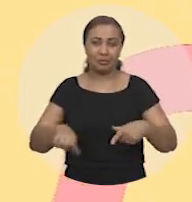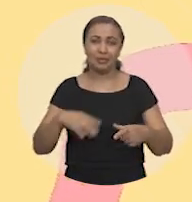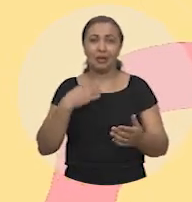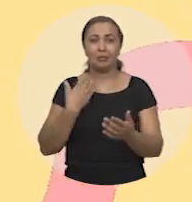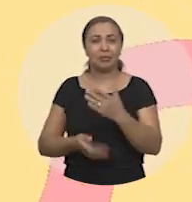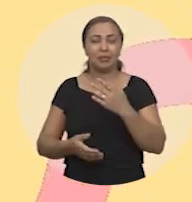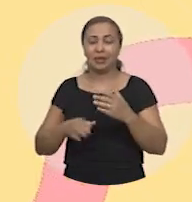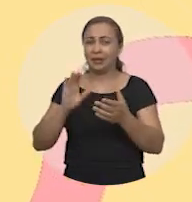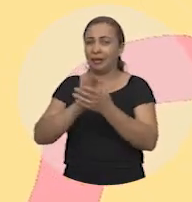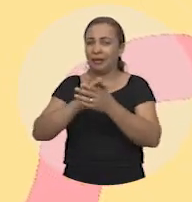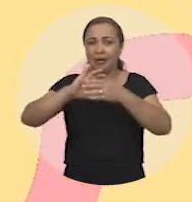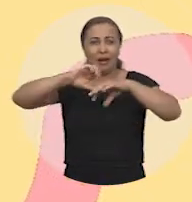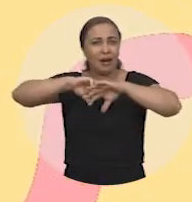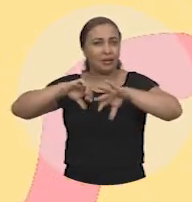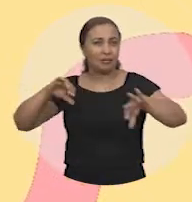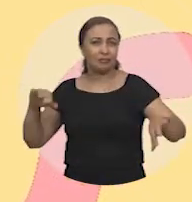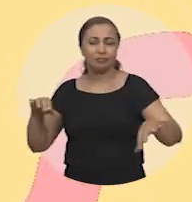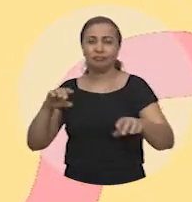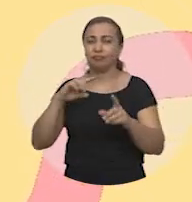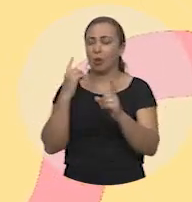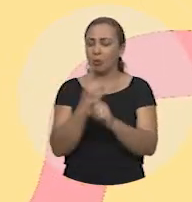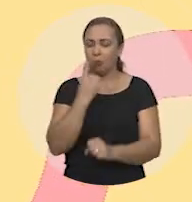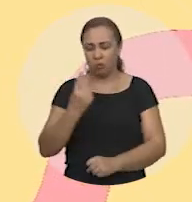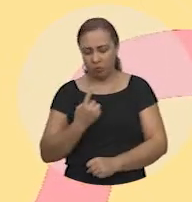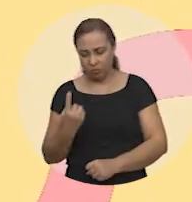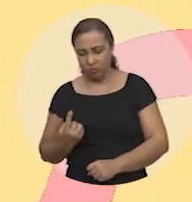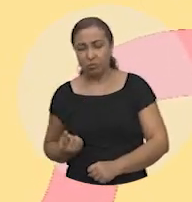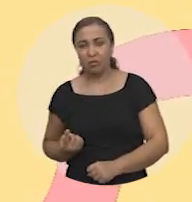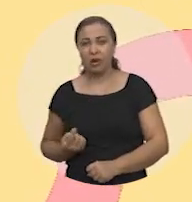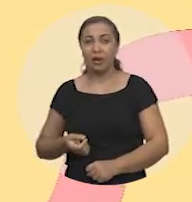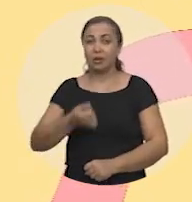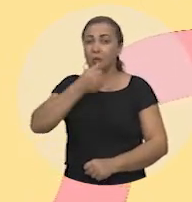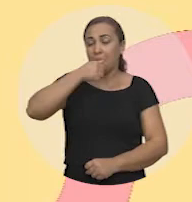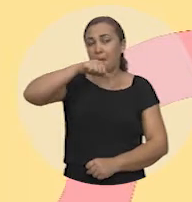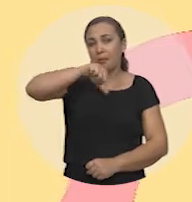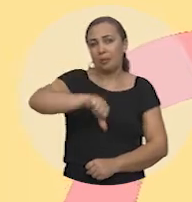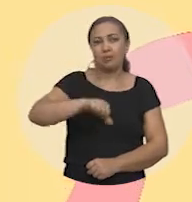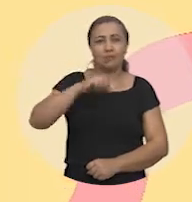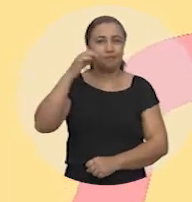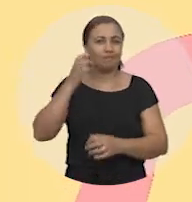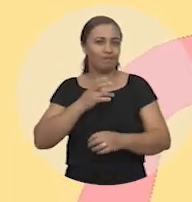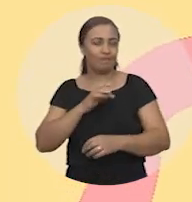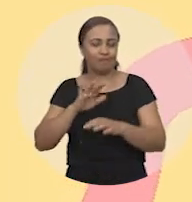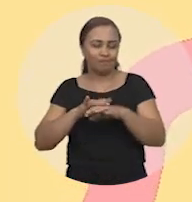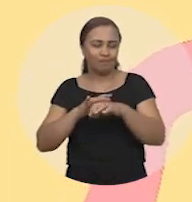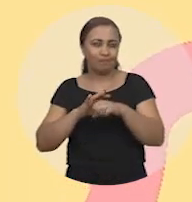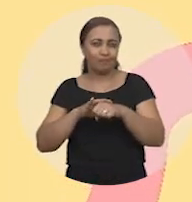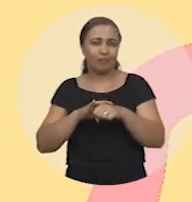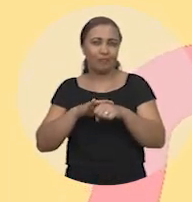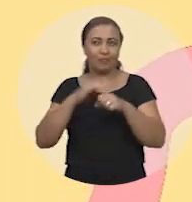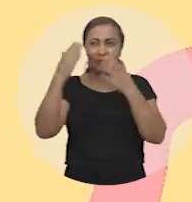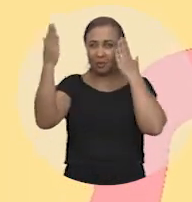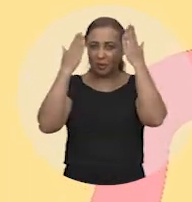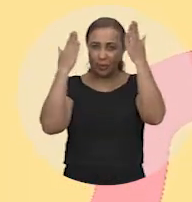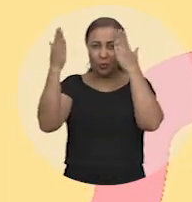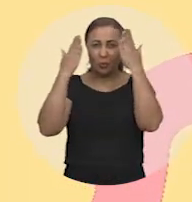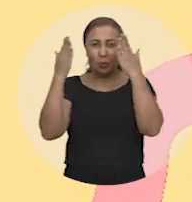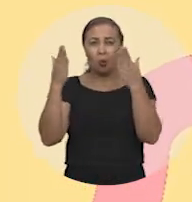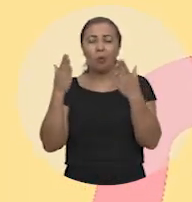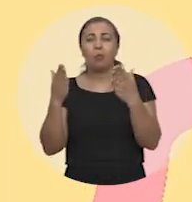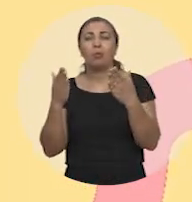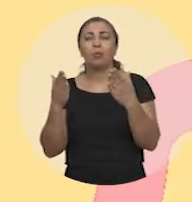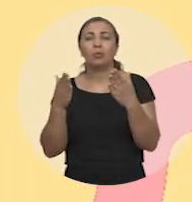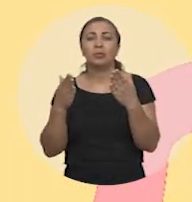desemprego, ameaça de separação, ameaça de solidão, ameaça de agravamento já de doenças, de